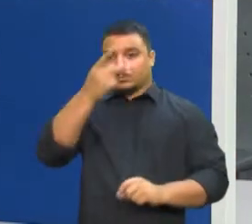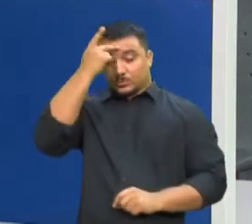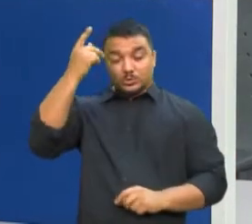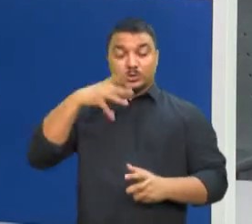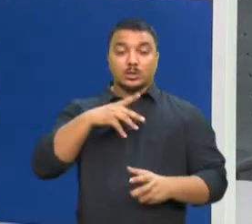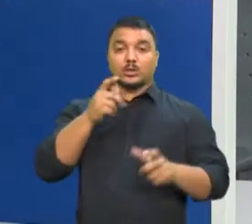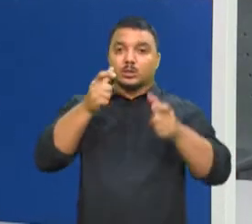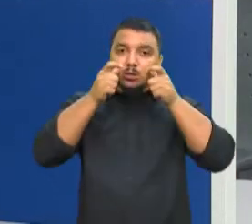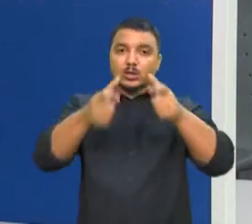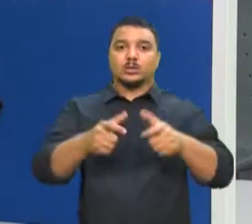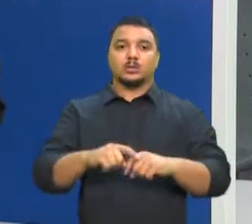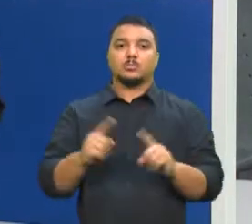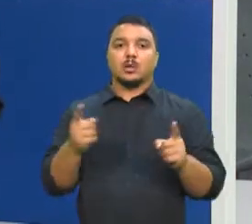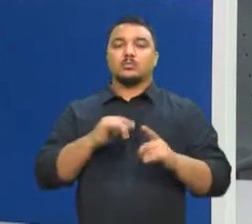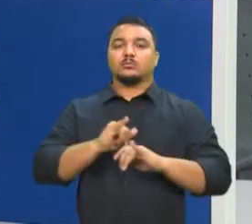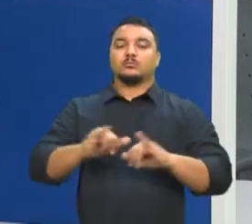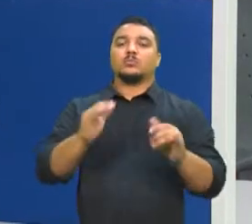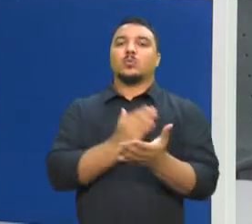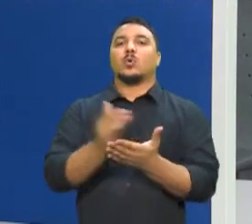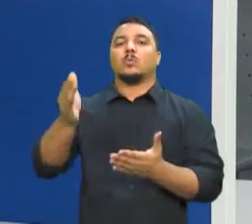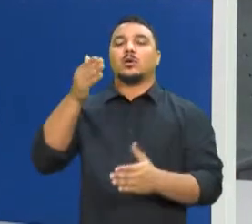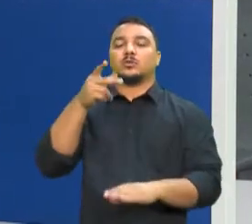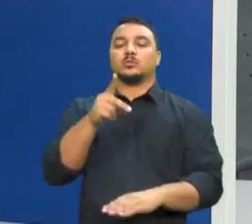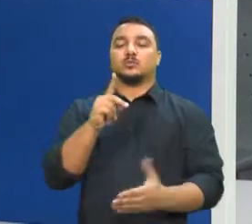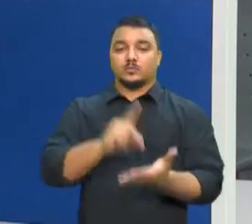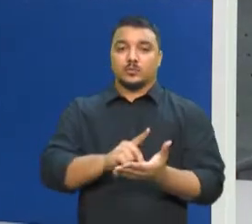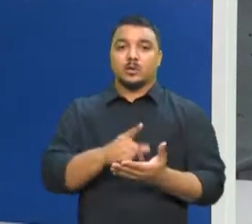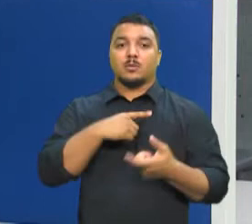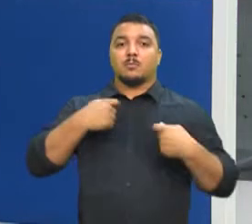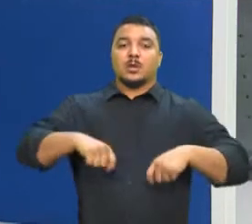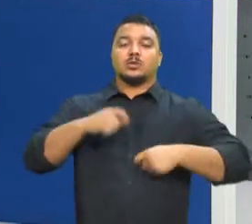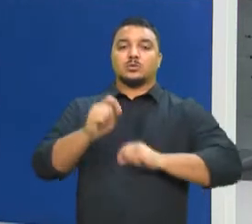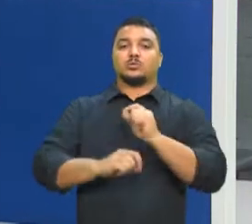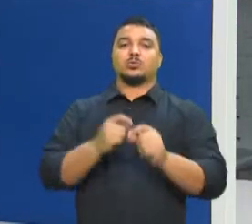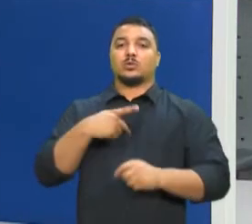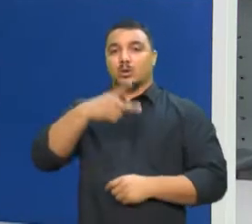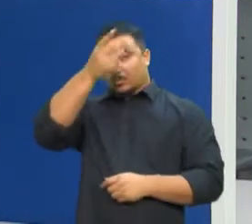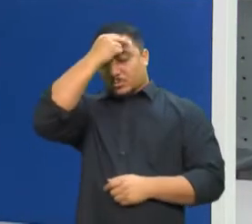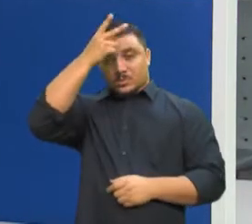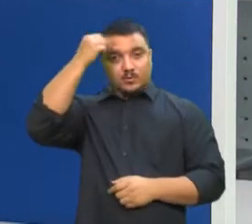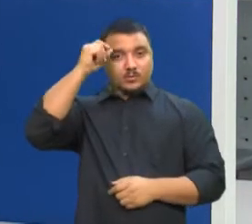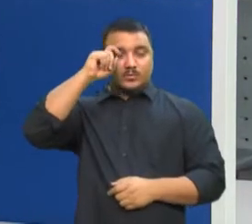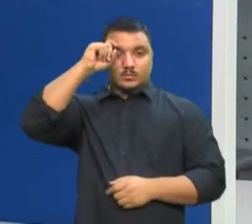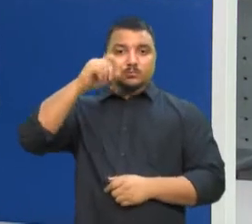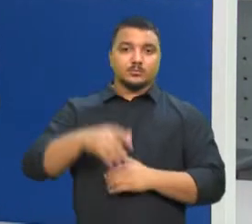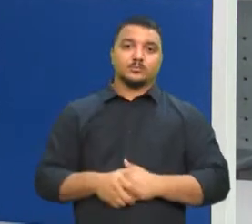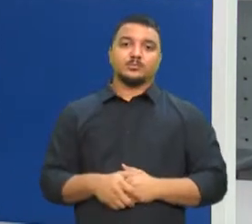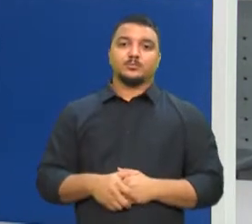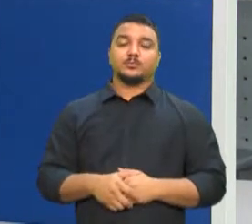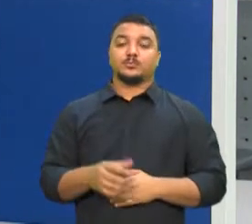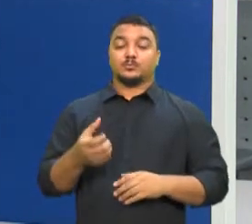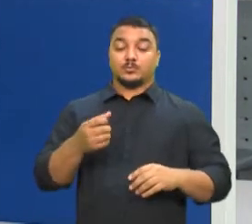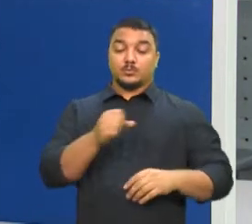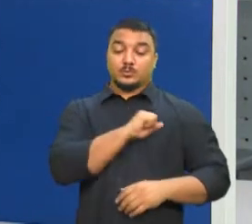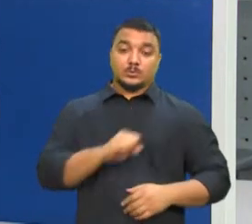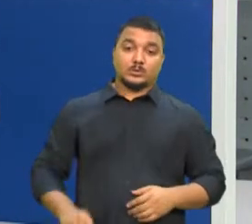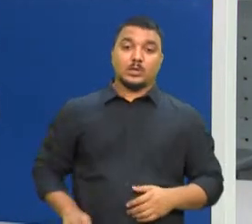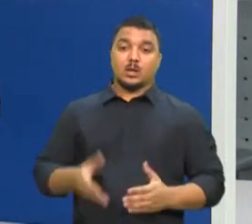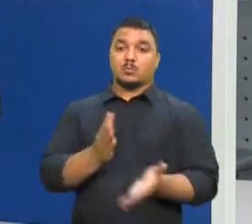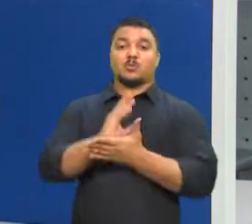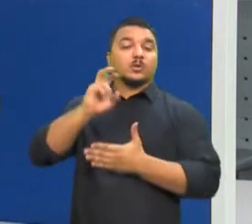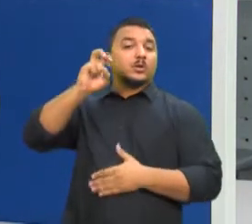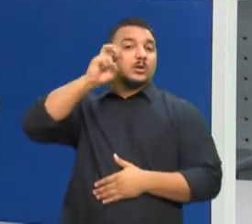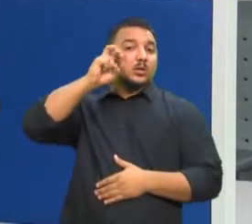para ser posto em prática, é necessário ainda a sanção do prefeito José Sarto. E o Senado aprovou nesta quinta-feira